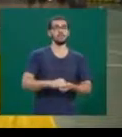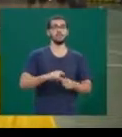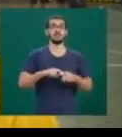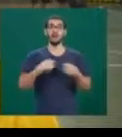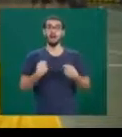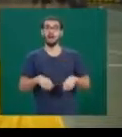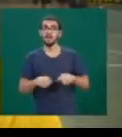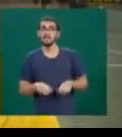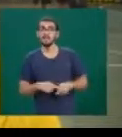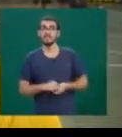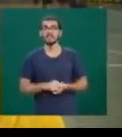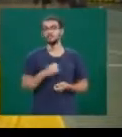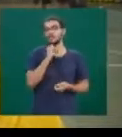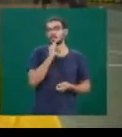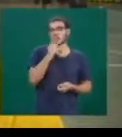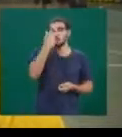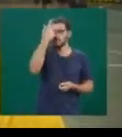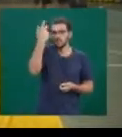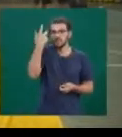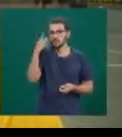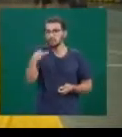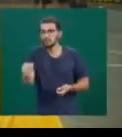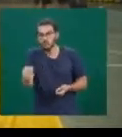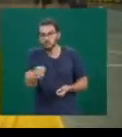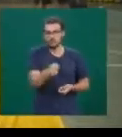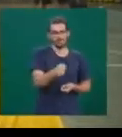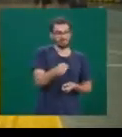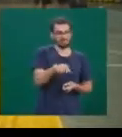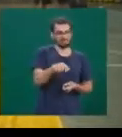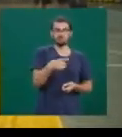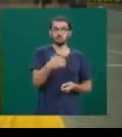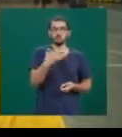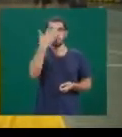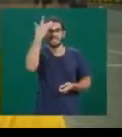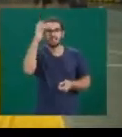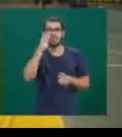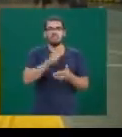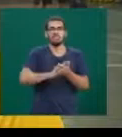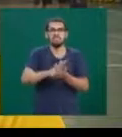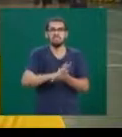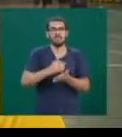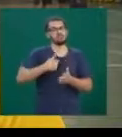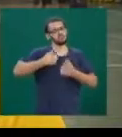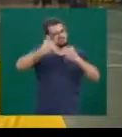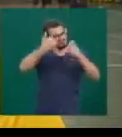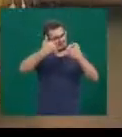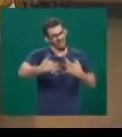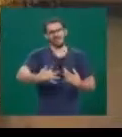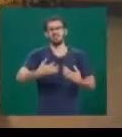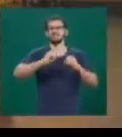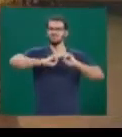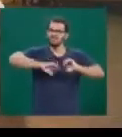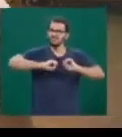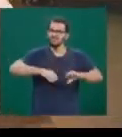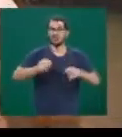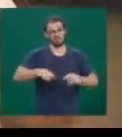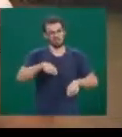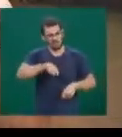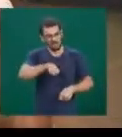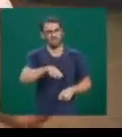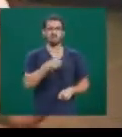aquela pedra na lama e transforma ele num diamante. Então, basicamente, o que ele tem que ter é uma disposição para aprender. Ayrton